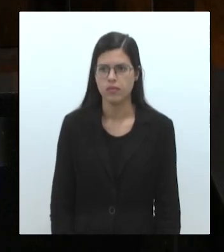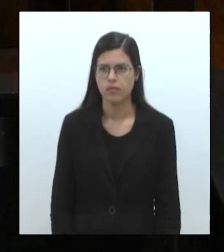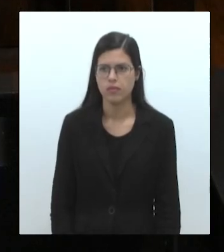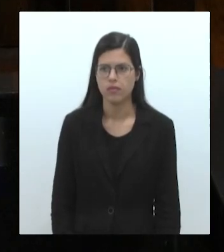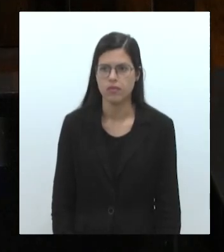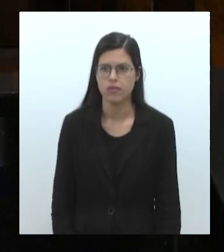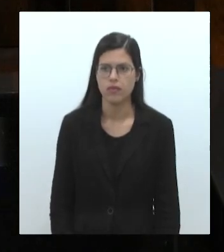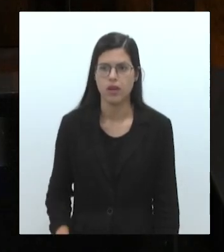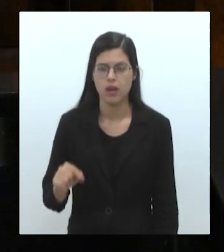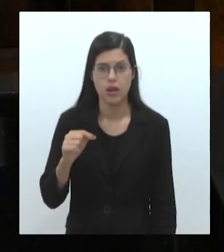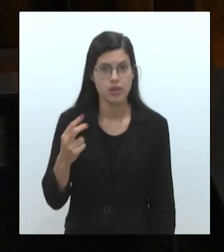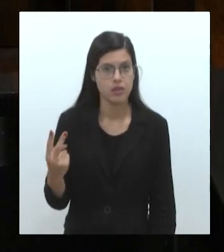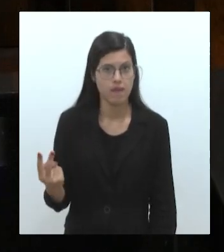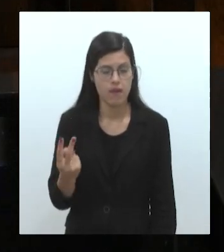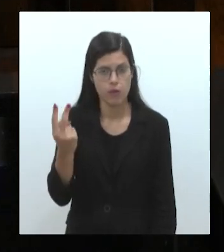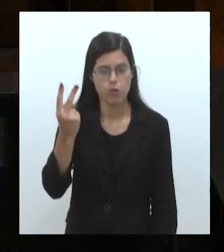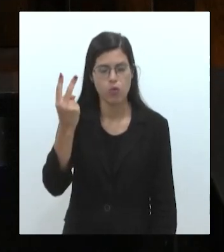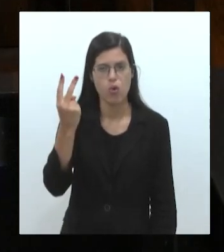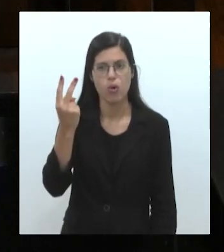desse valor,